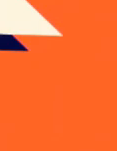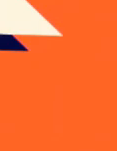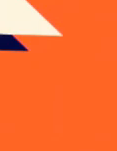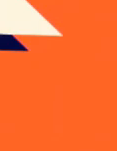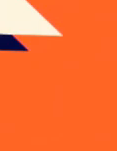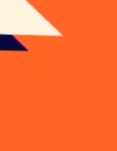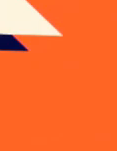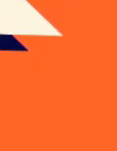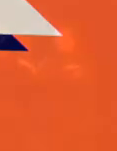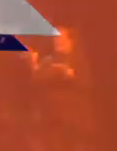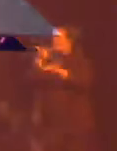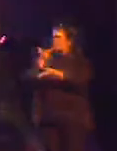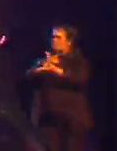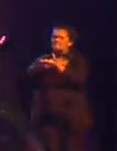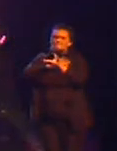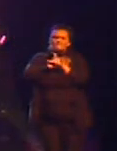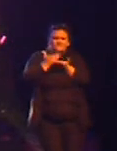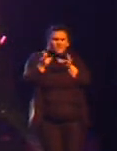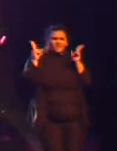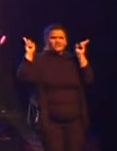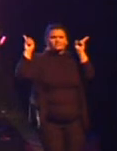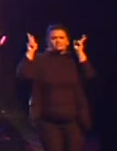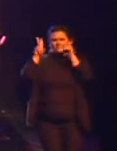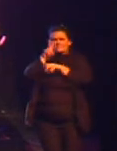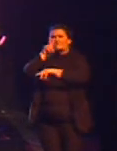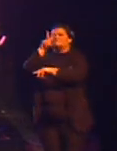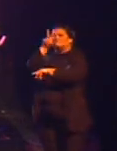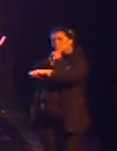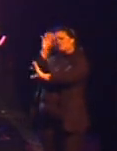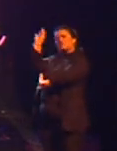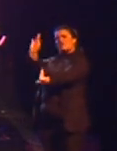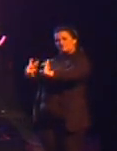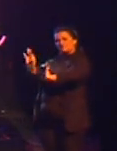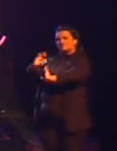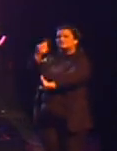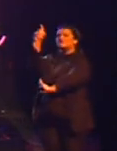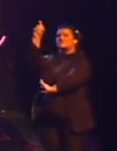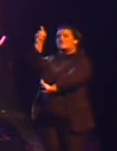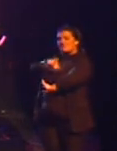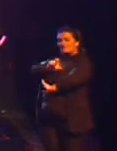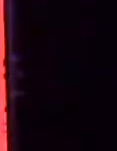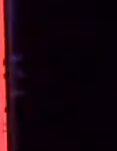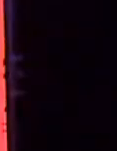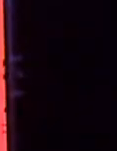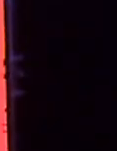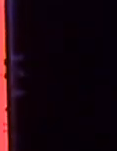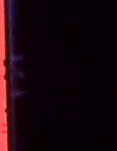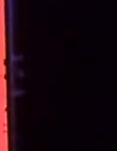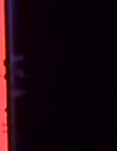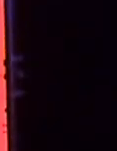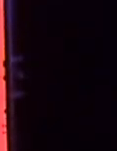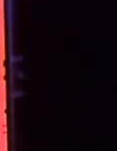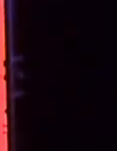Para falar sobre esse potente trabalho de curadoria, convidamos o produtor musical